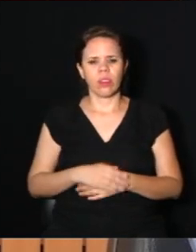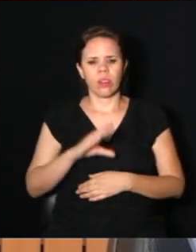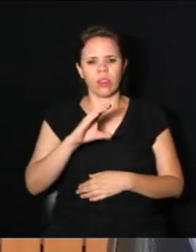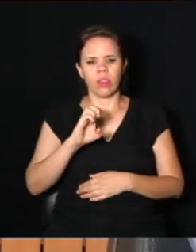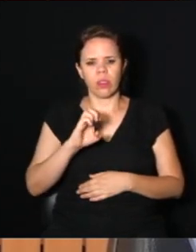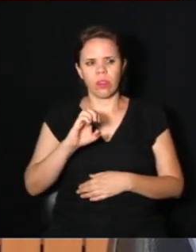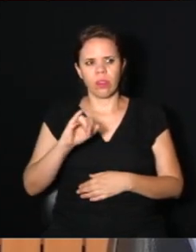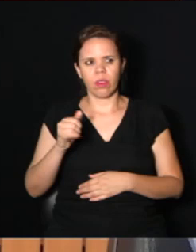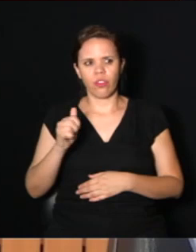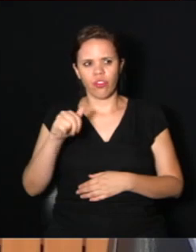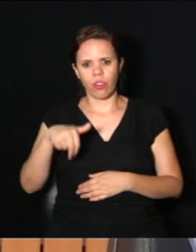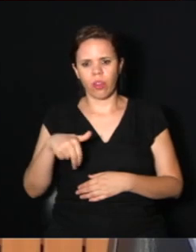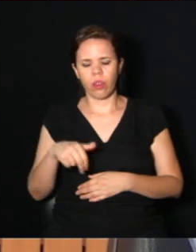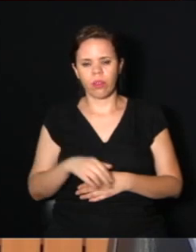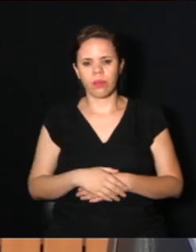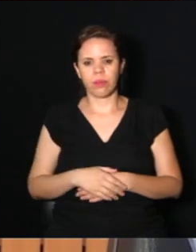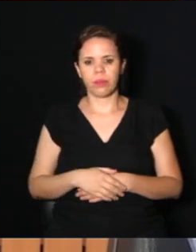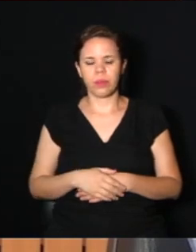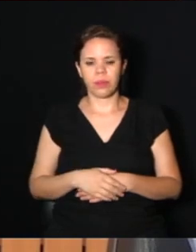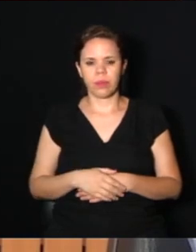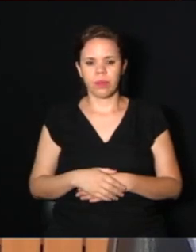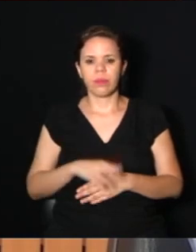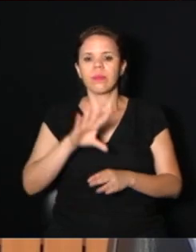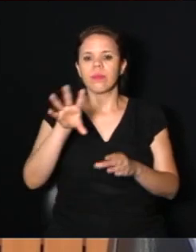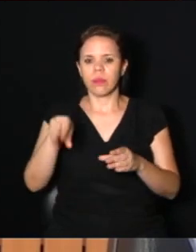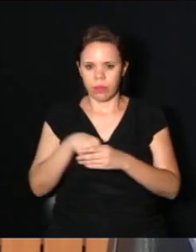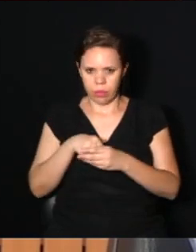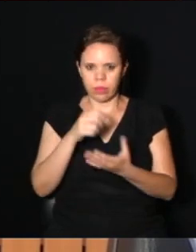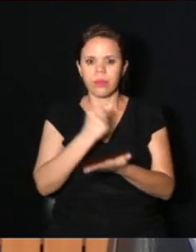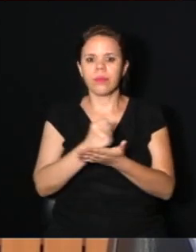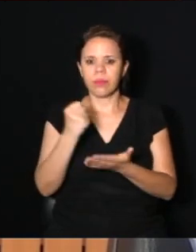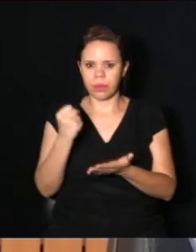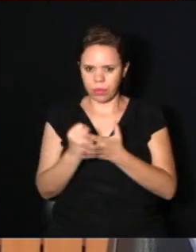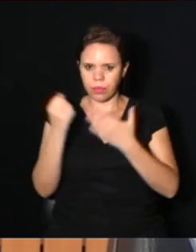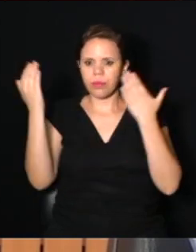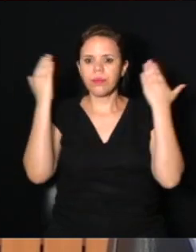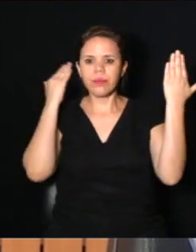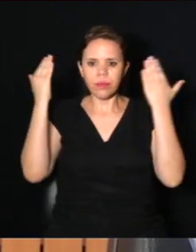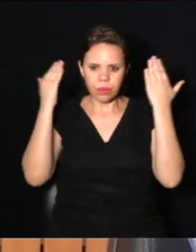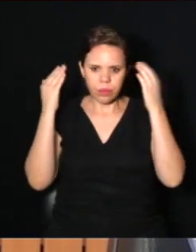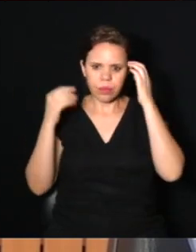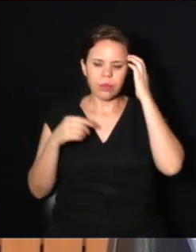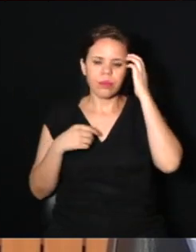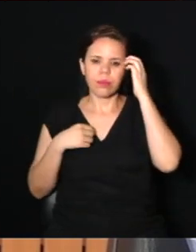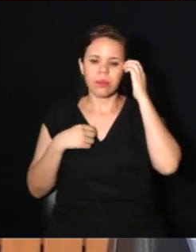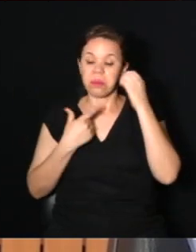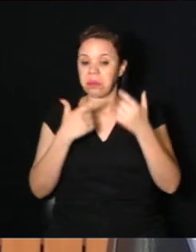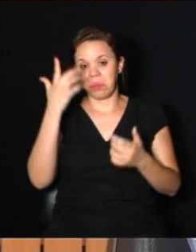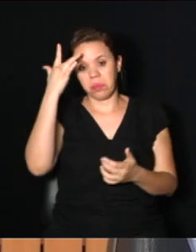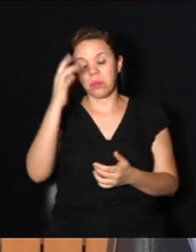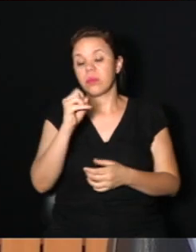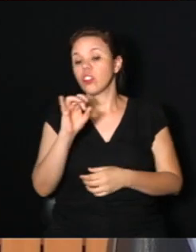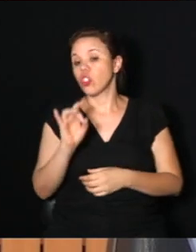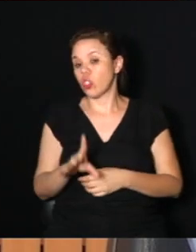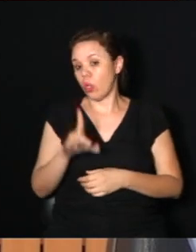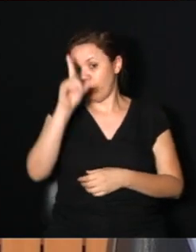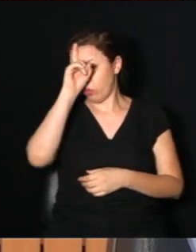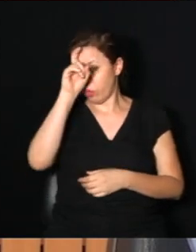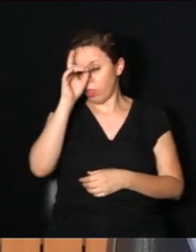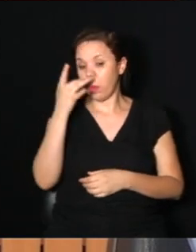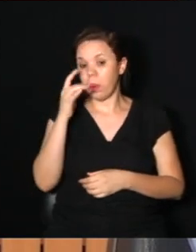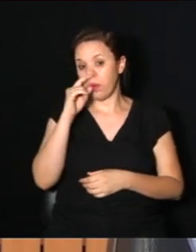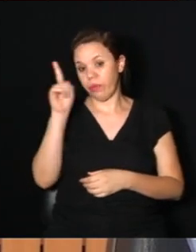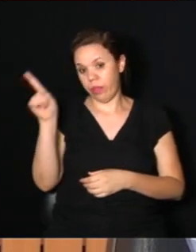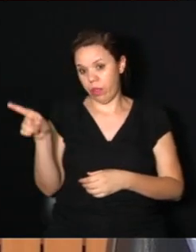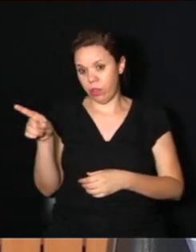controversa, e, se não me engano, ela inclui a contratação de profissionais de psicologia, não tenho certeza se só para o Hospital Ouro Verde.